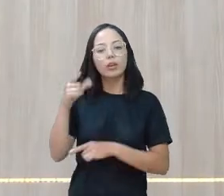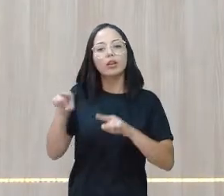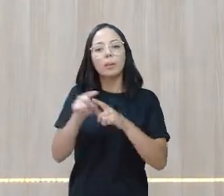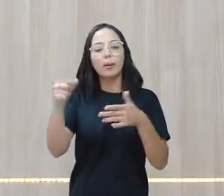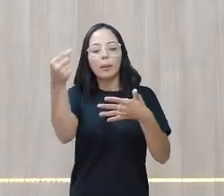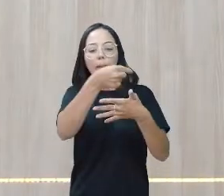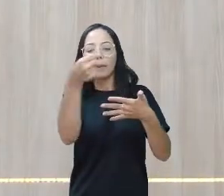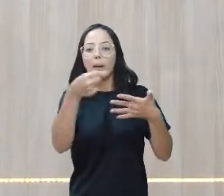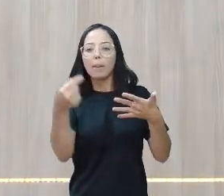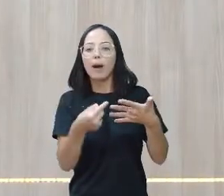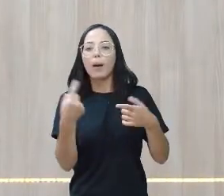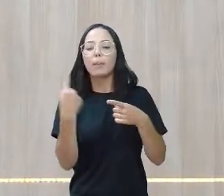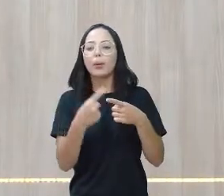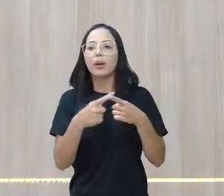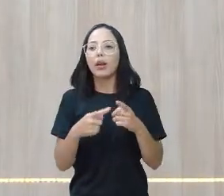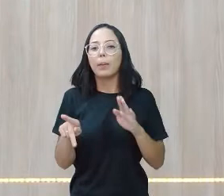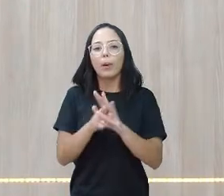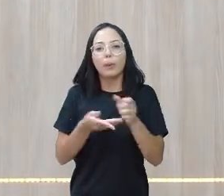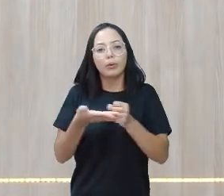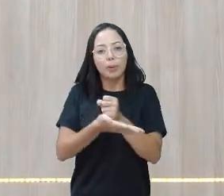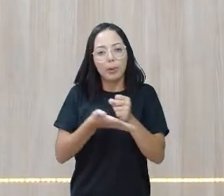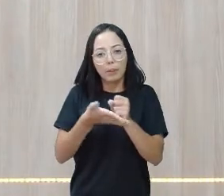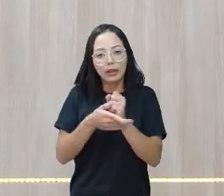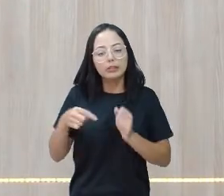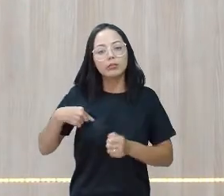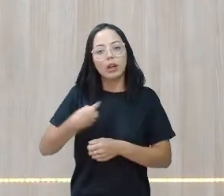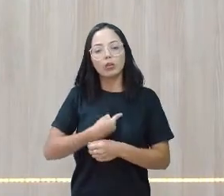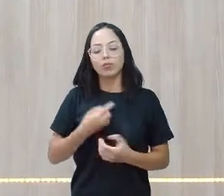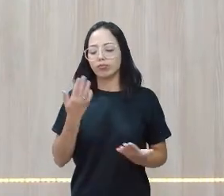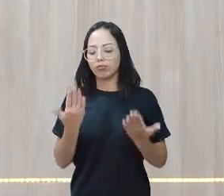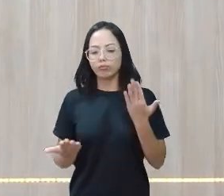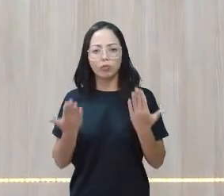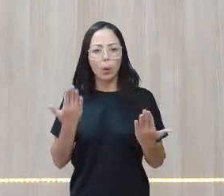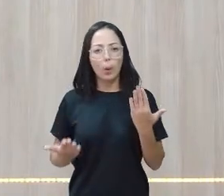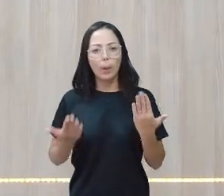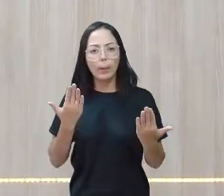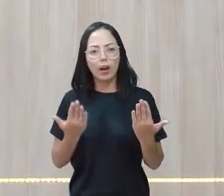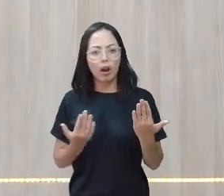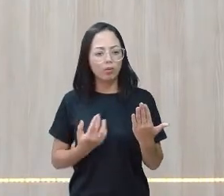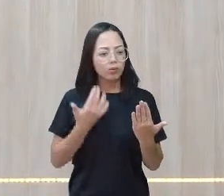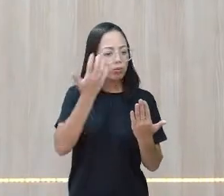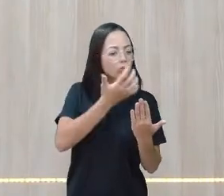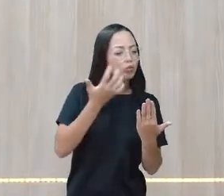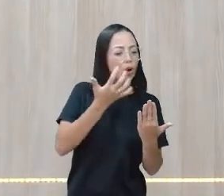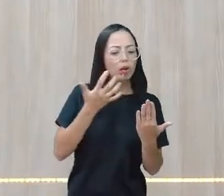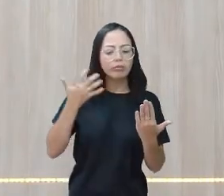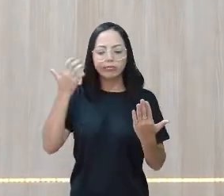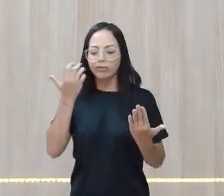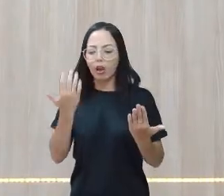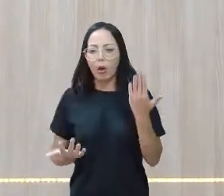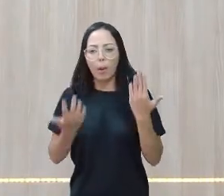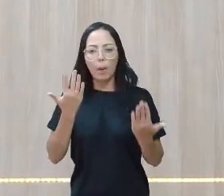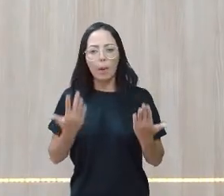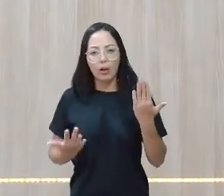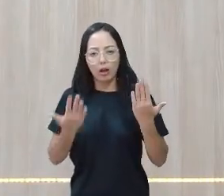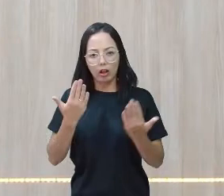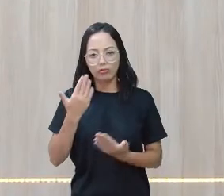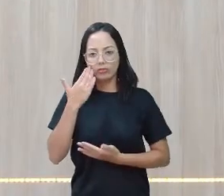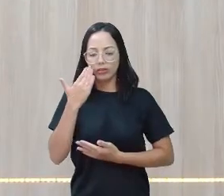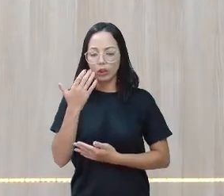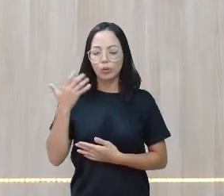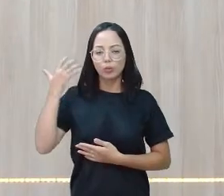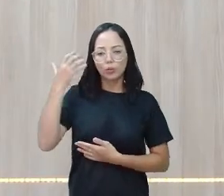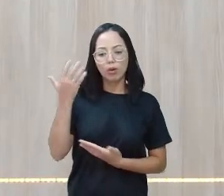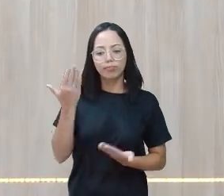parâmetros porque eles servem como base para a gente comparar um com o outro, ok? Os sons entre